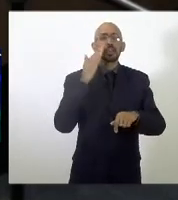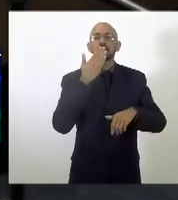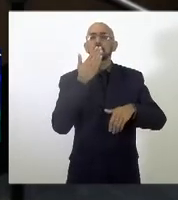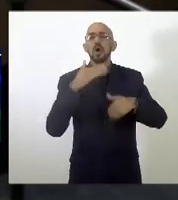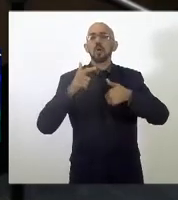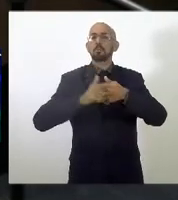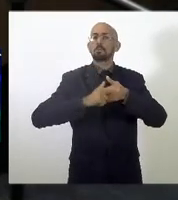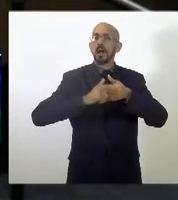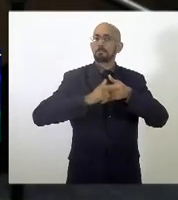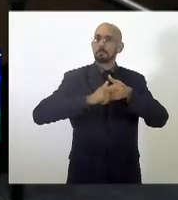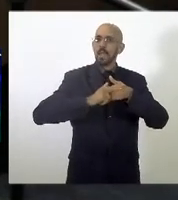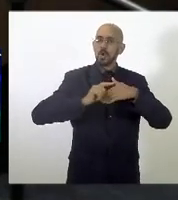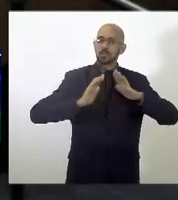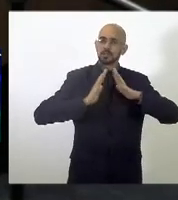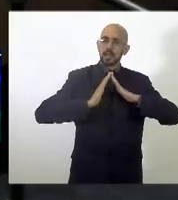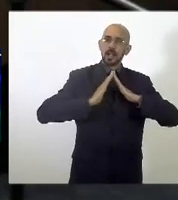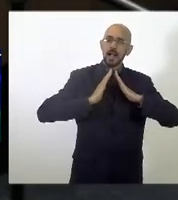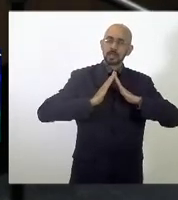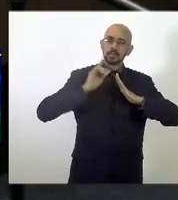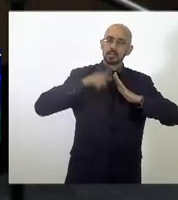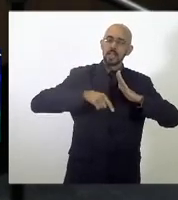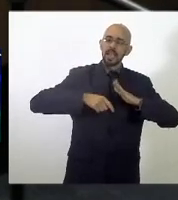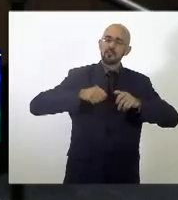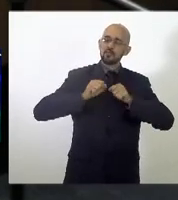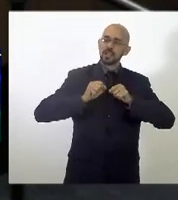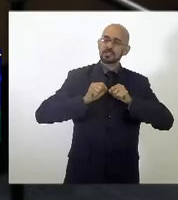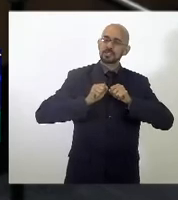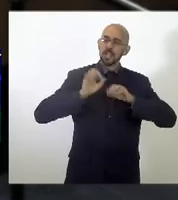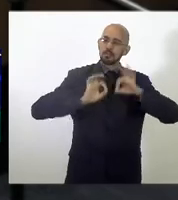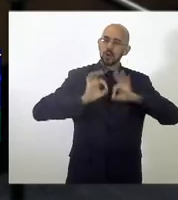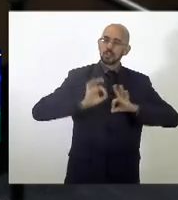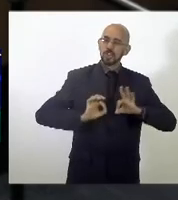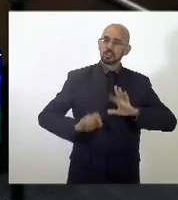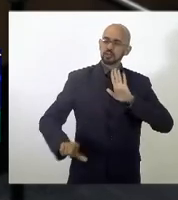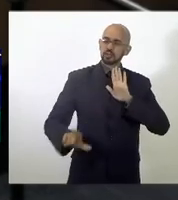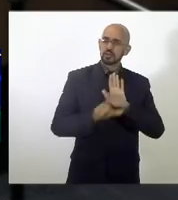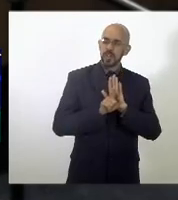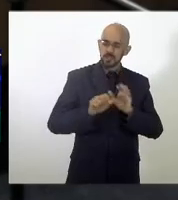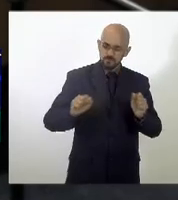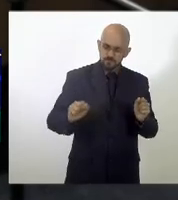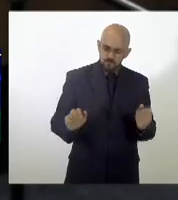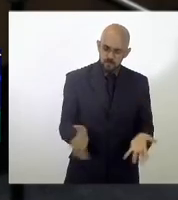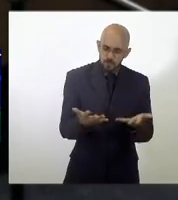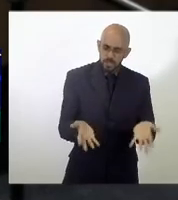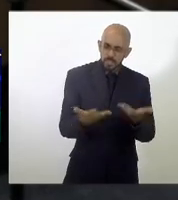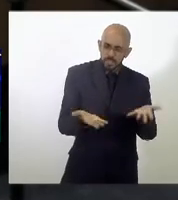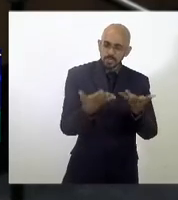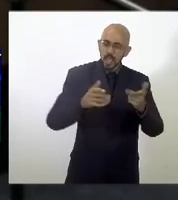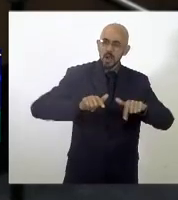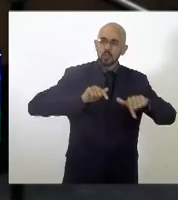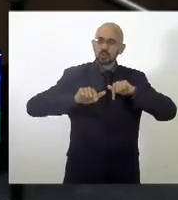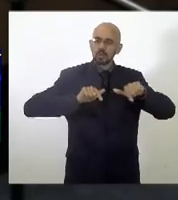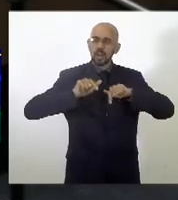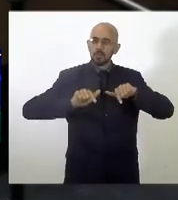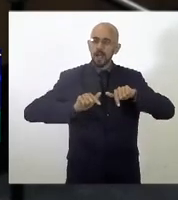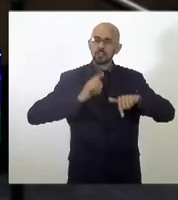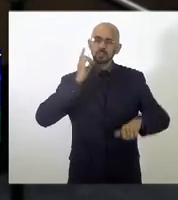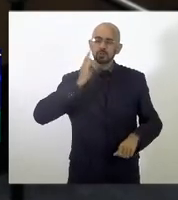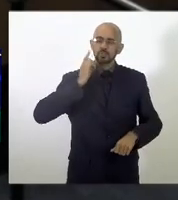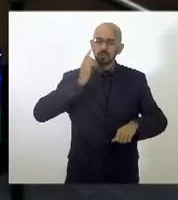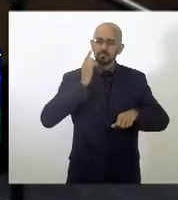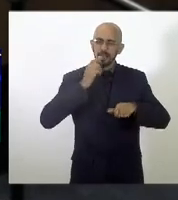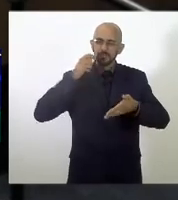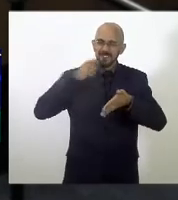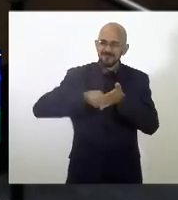casa. É construir projetos de lei, fomentar a atividade parlamentar para enfrentar a